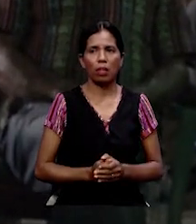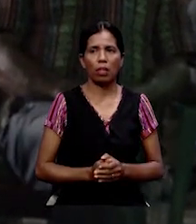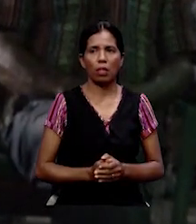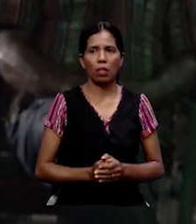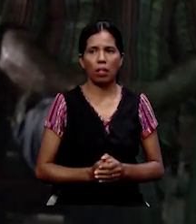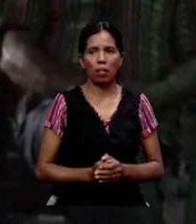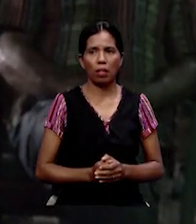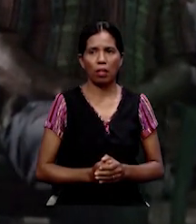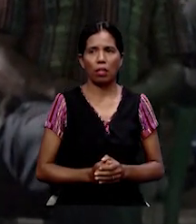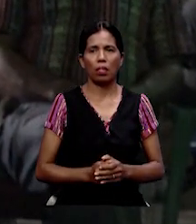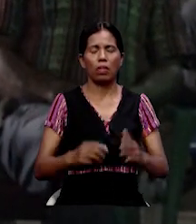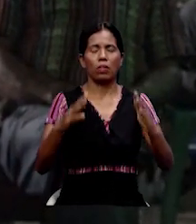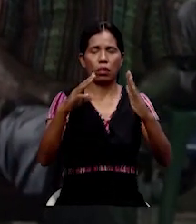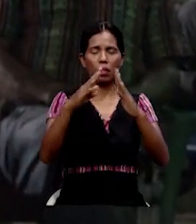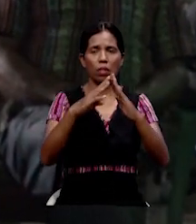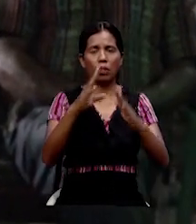hu makne